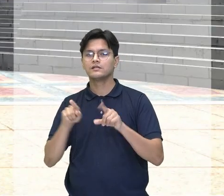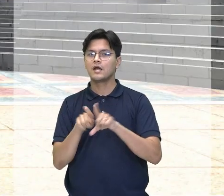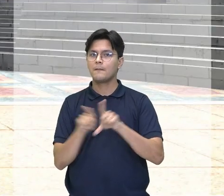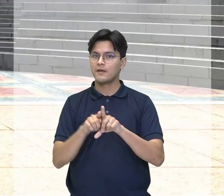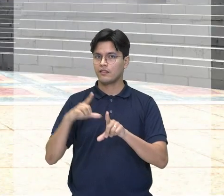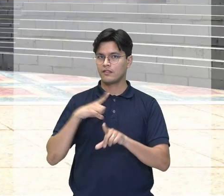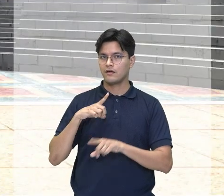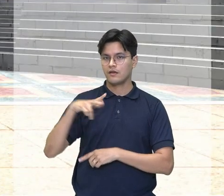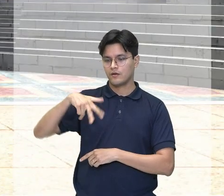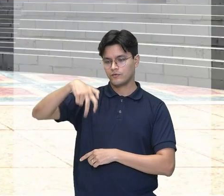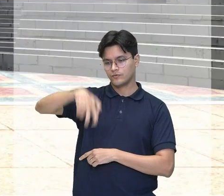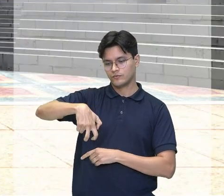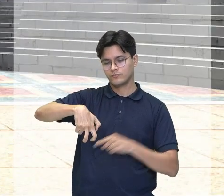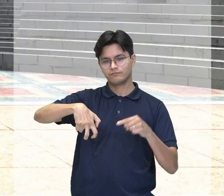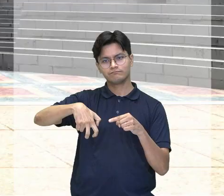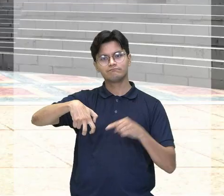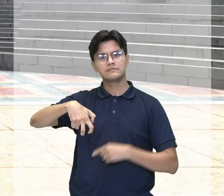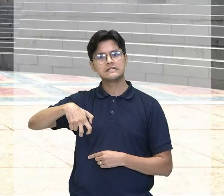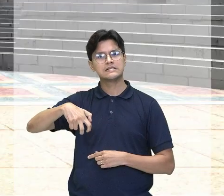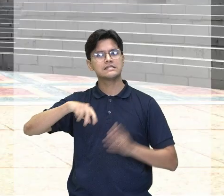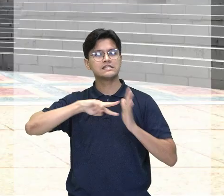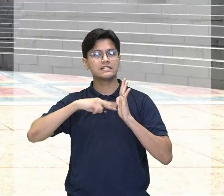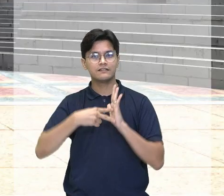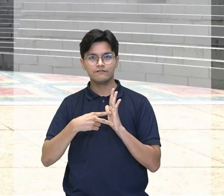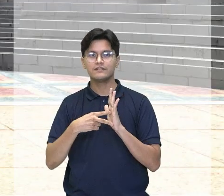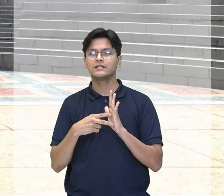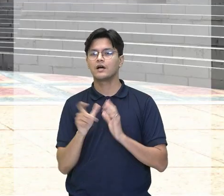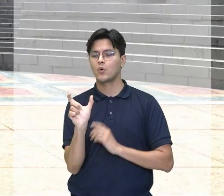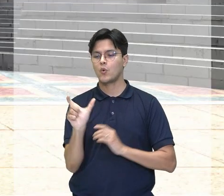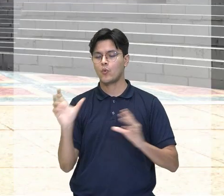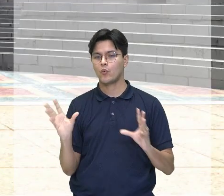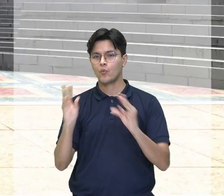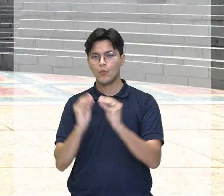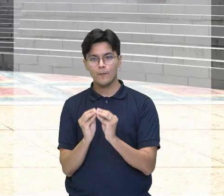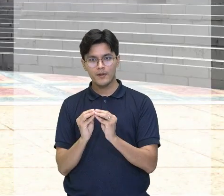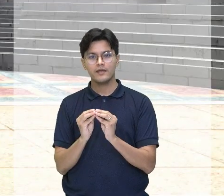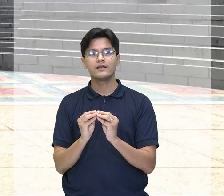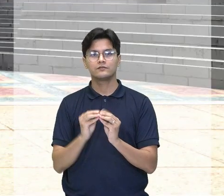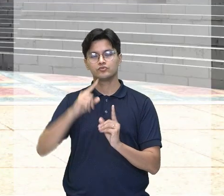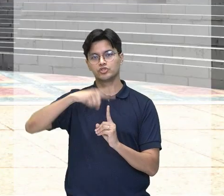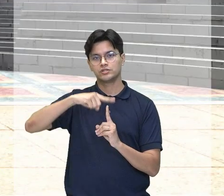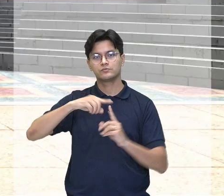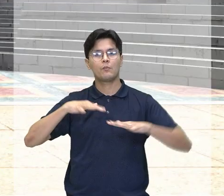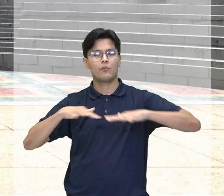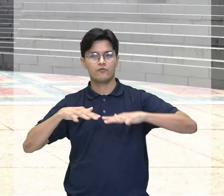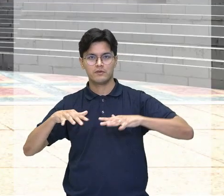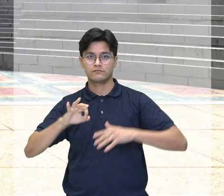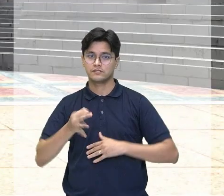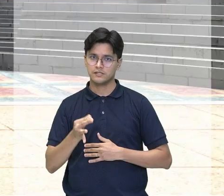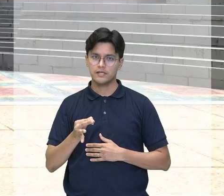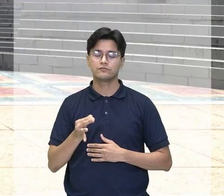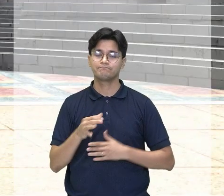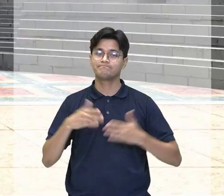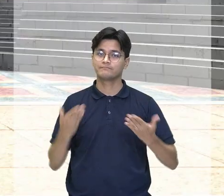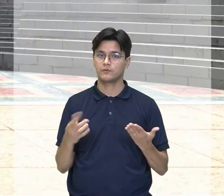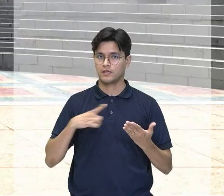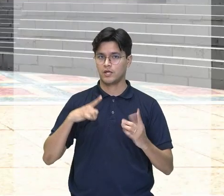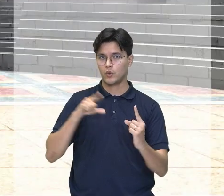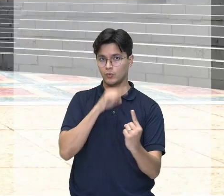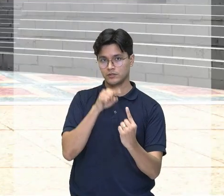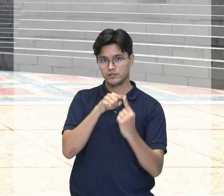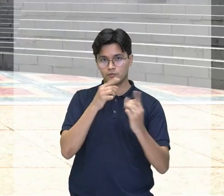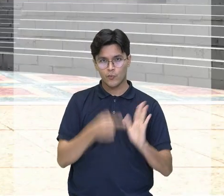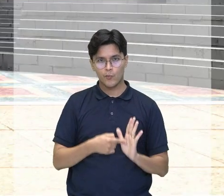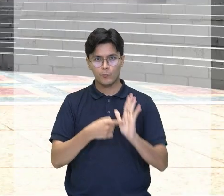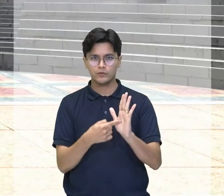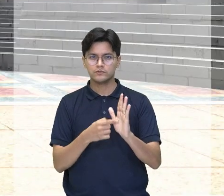uma rubrica de movimento, né? Então, ela serve para isso, tá? Mostra como os personagens devem falar e como que eles devem